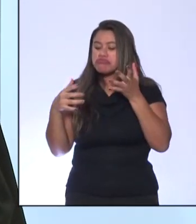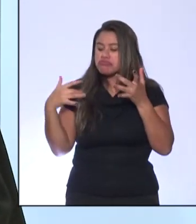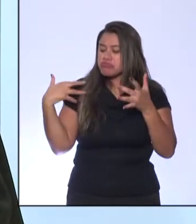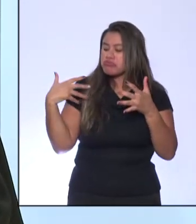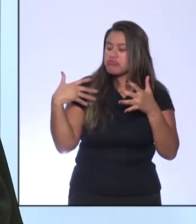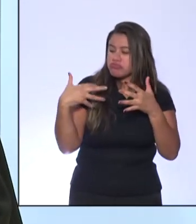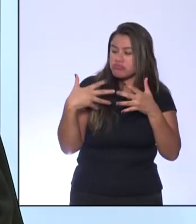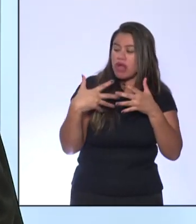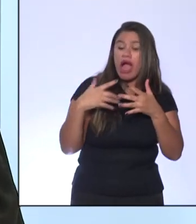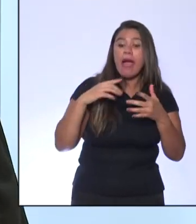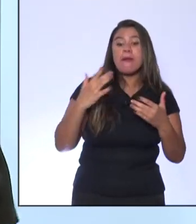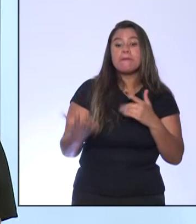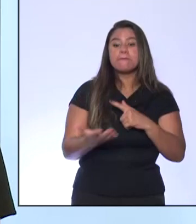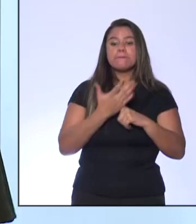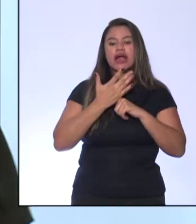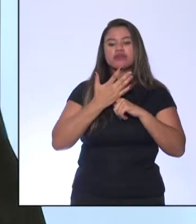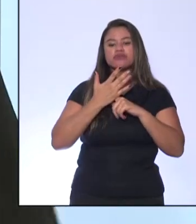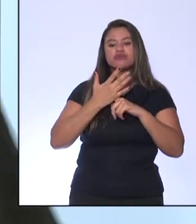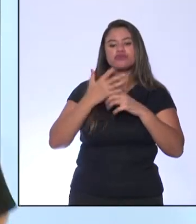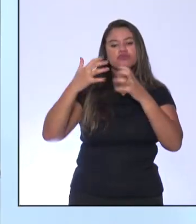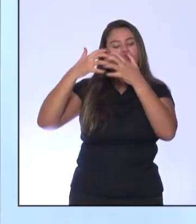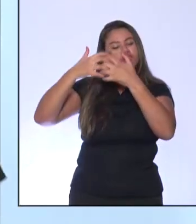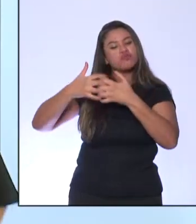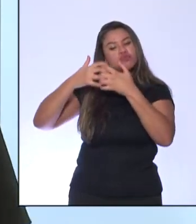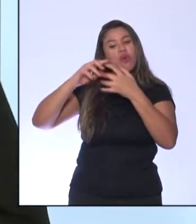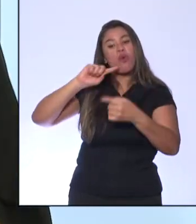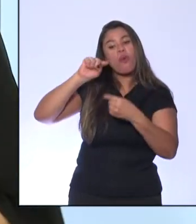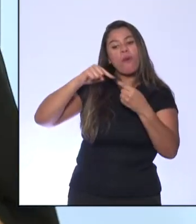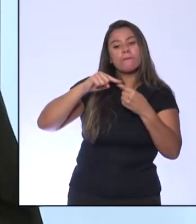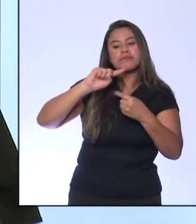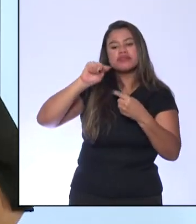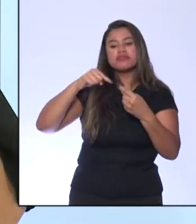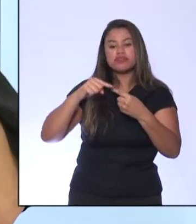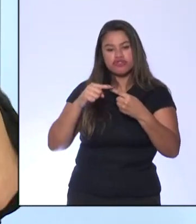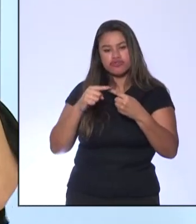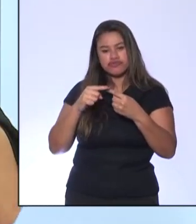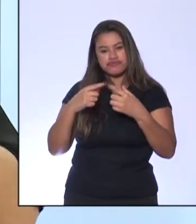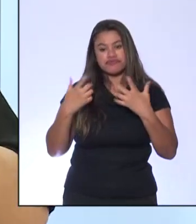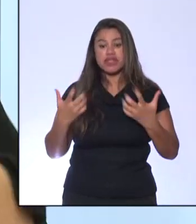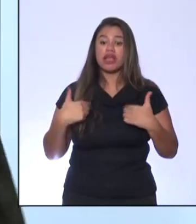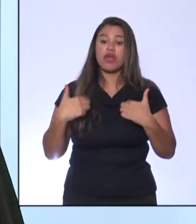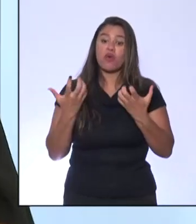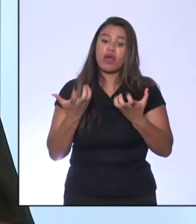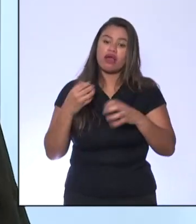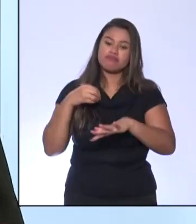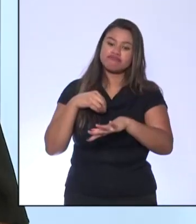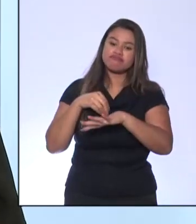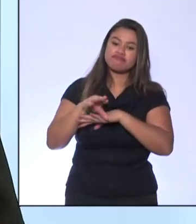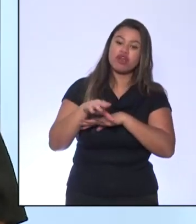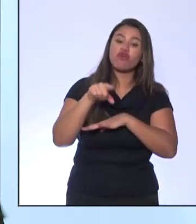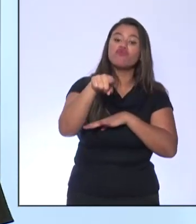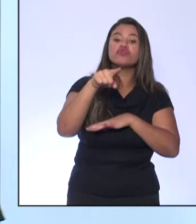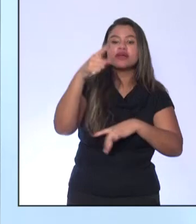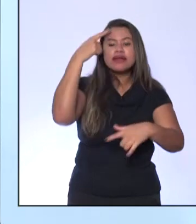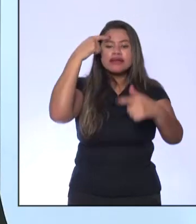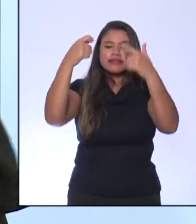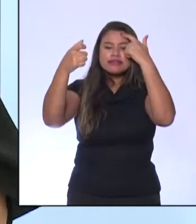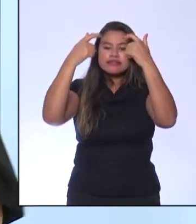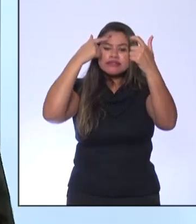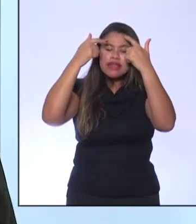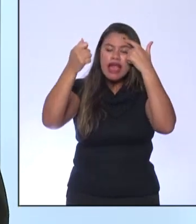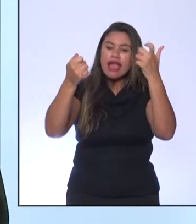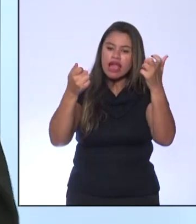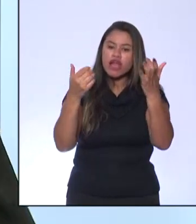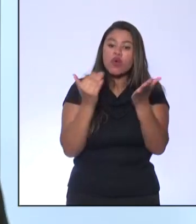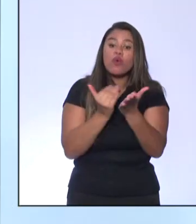nossos objetivos. E eu gostaria de deixar para vocês essa ideia de que vocês procurem, a